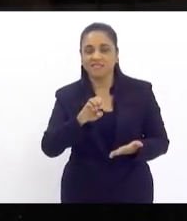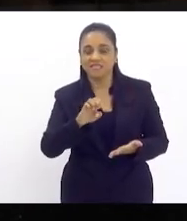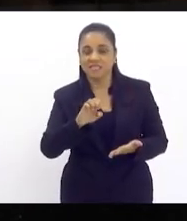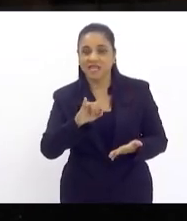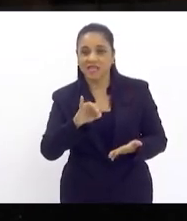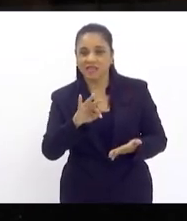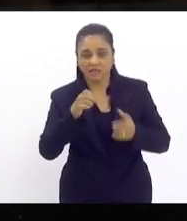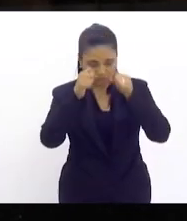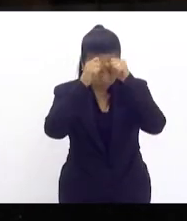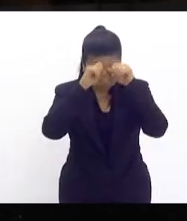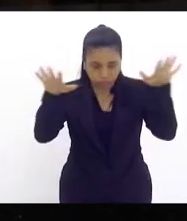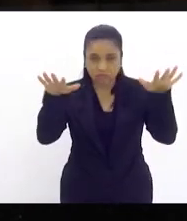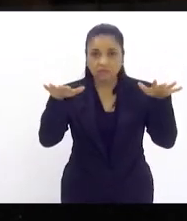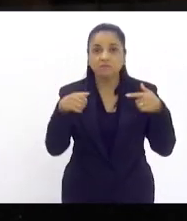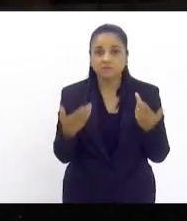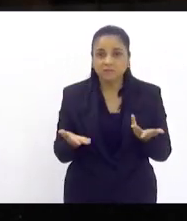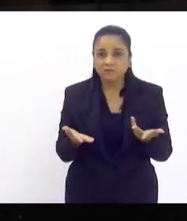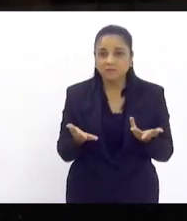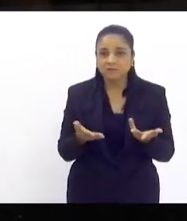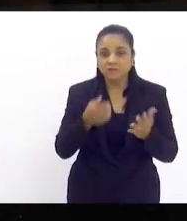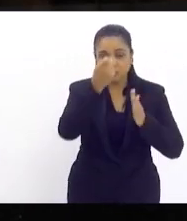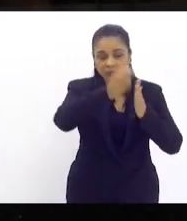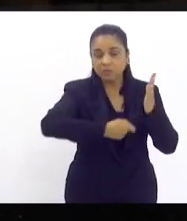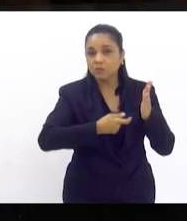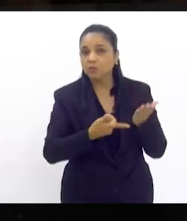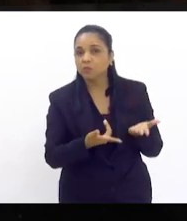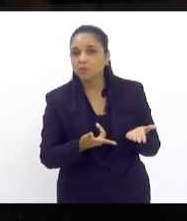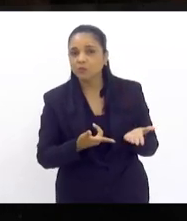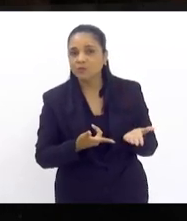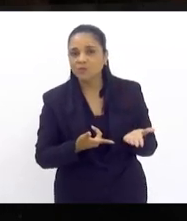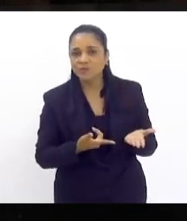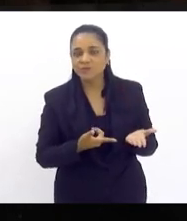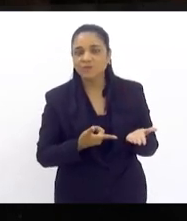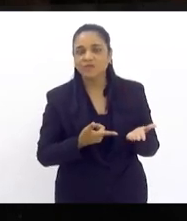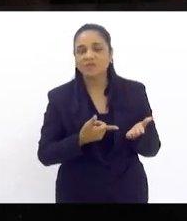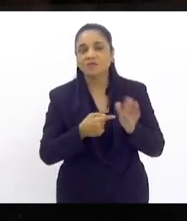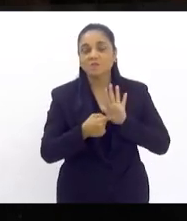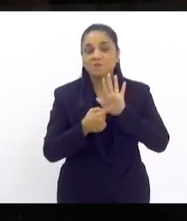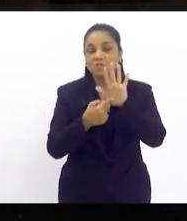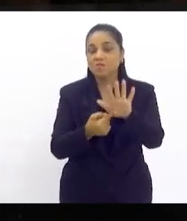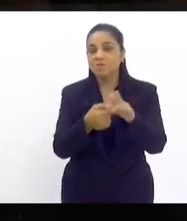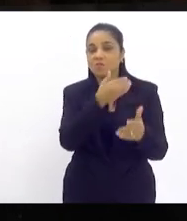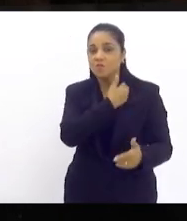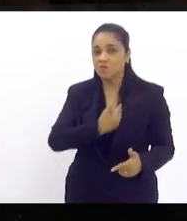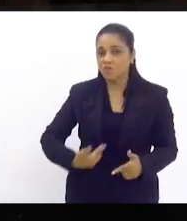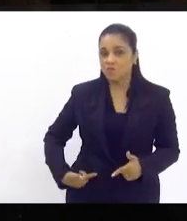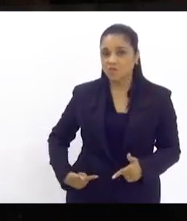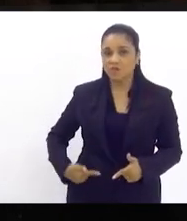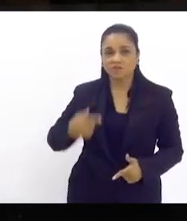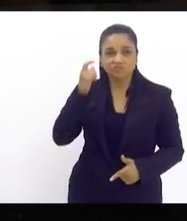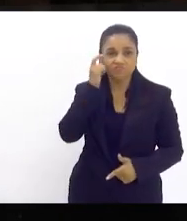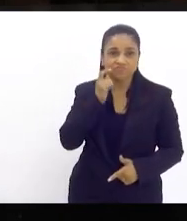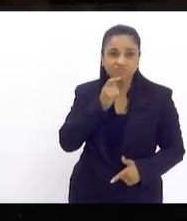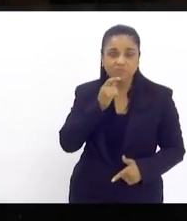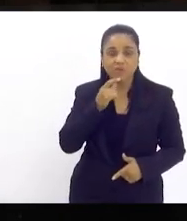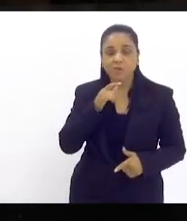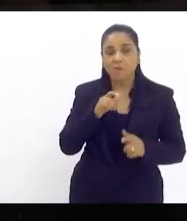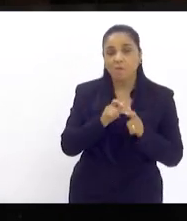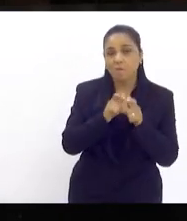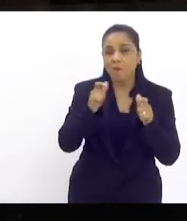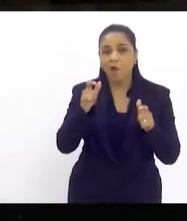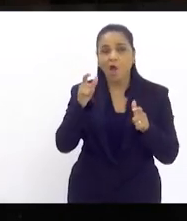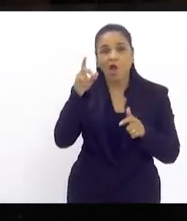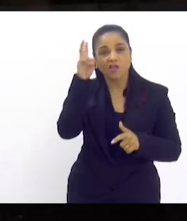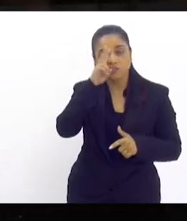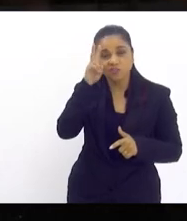Castro mostrou ao conseguir fazer a maior concessão da história do Brasil no que se refere